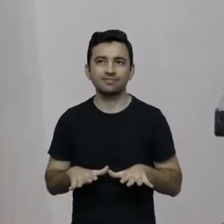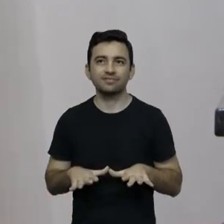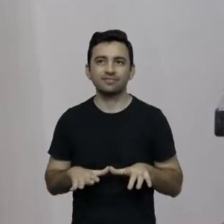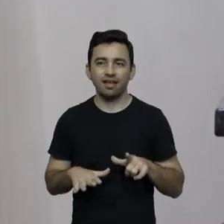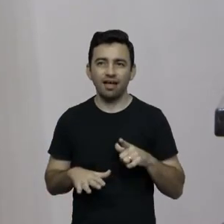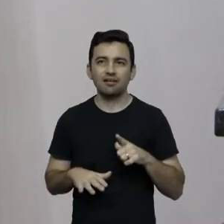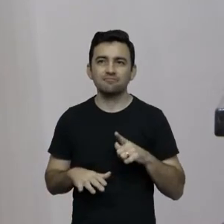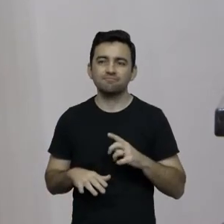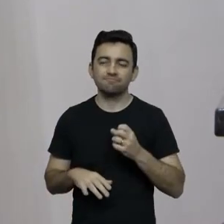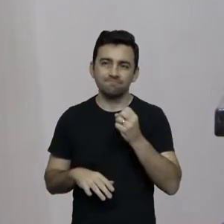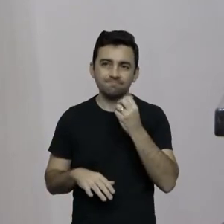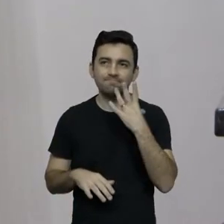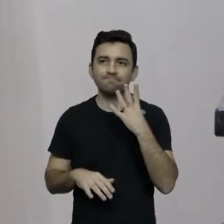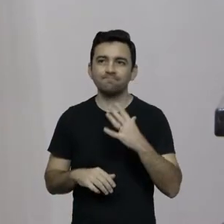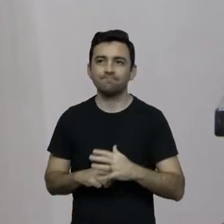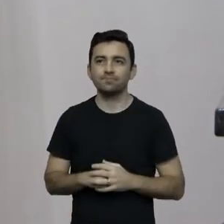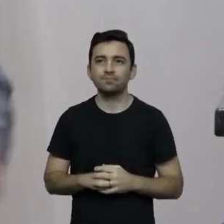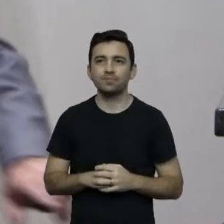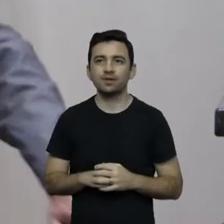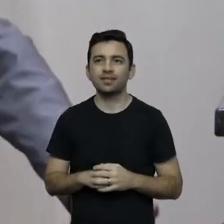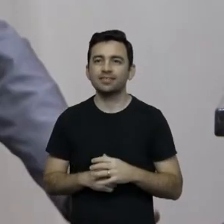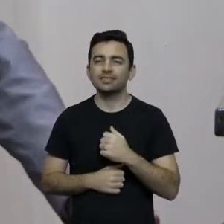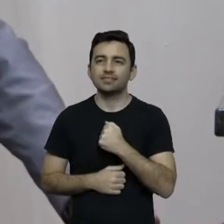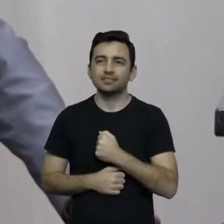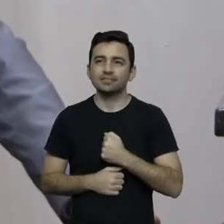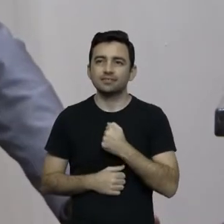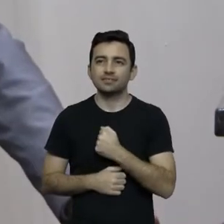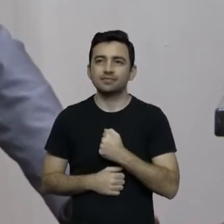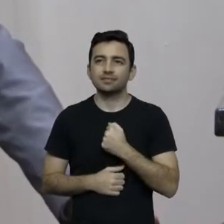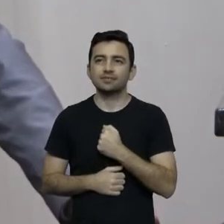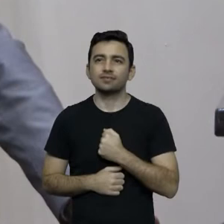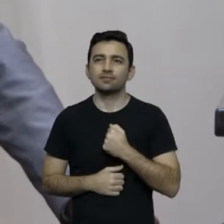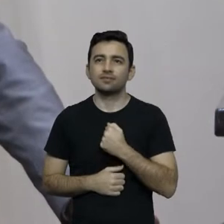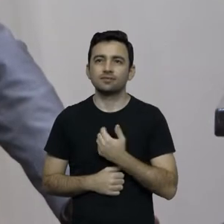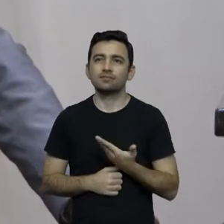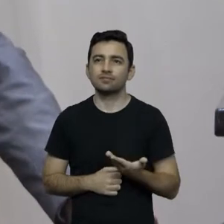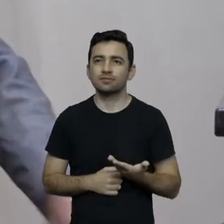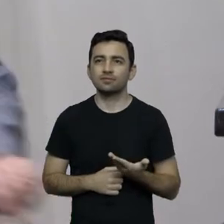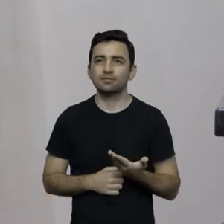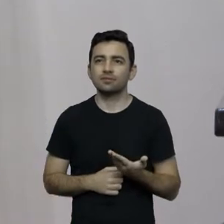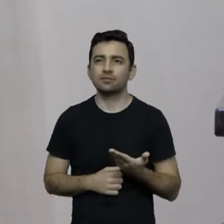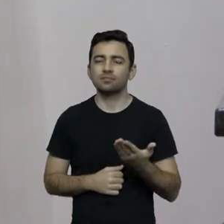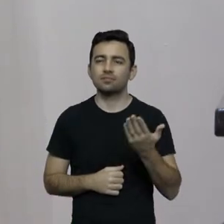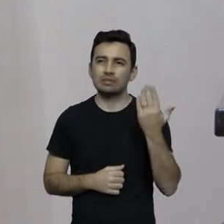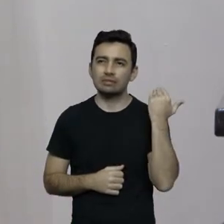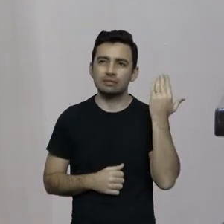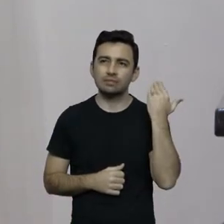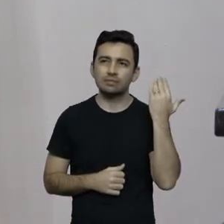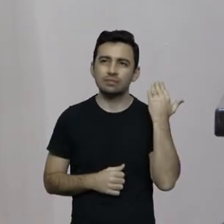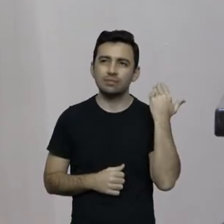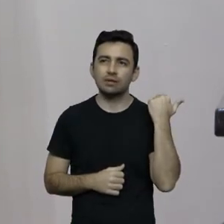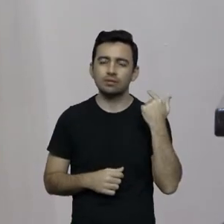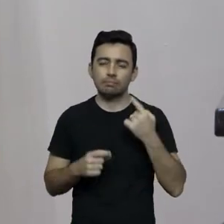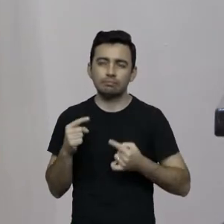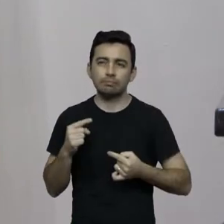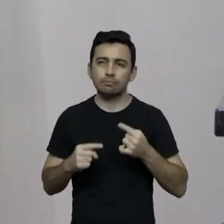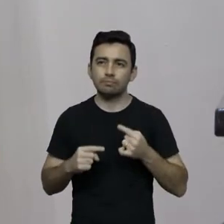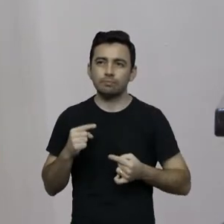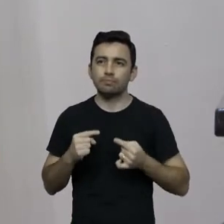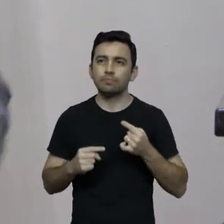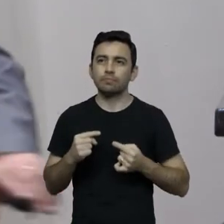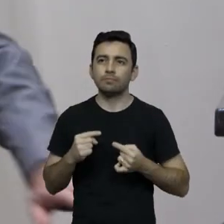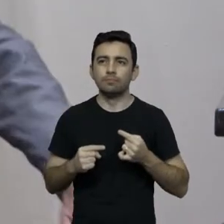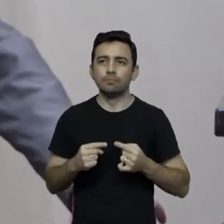Titon a saudade um dos tempos do debate